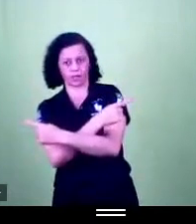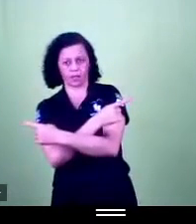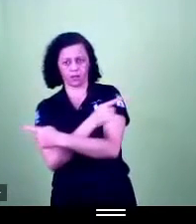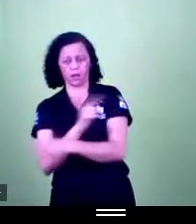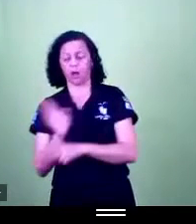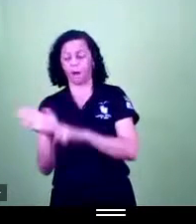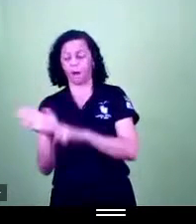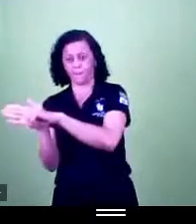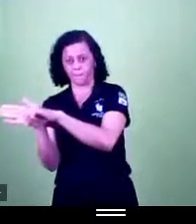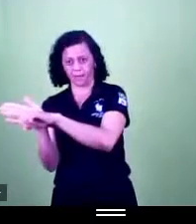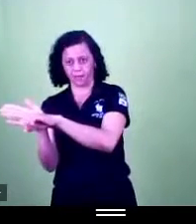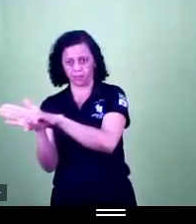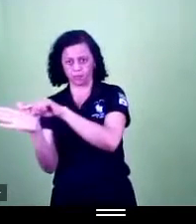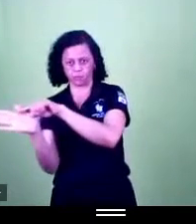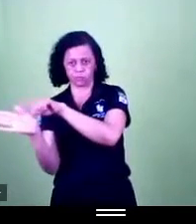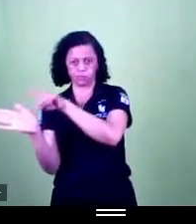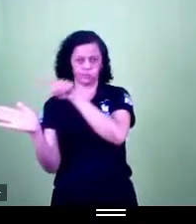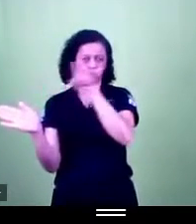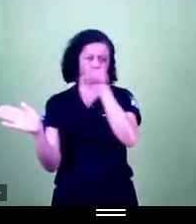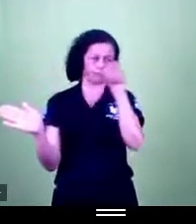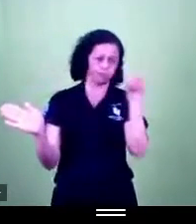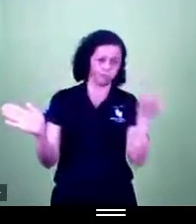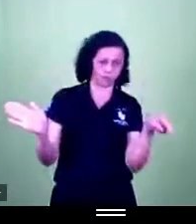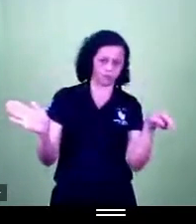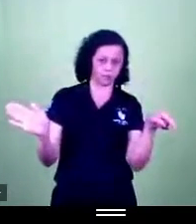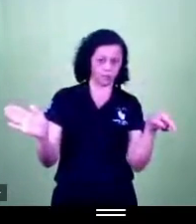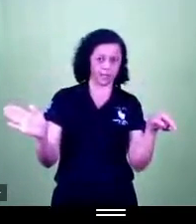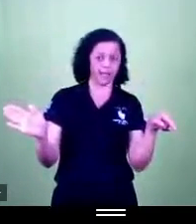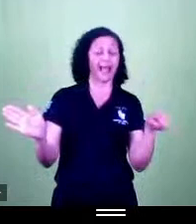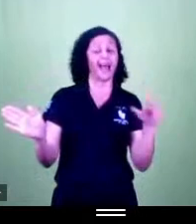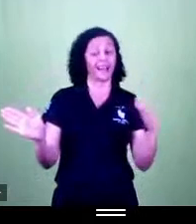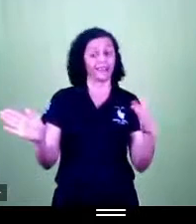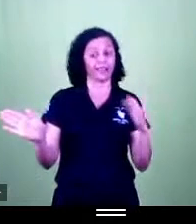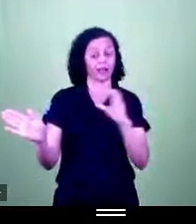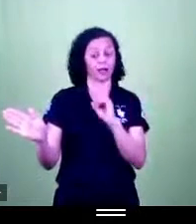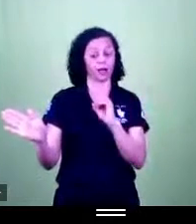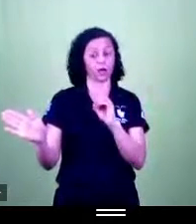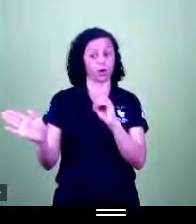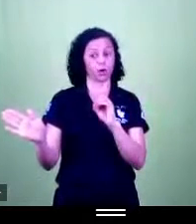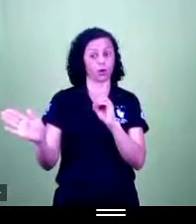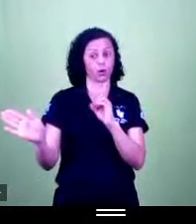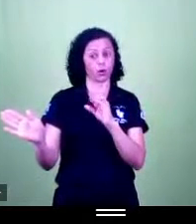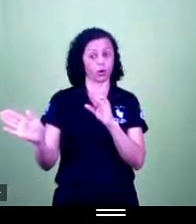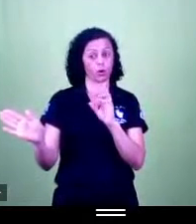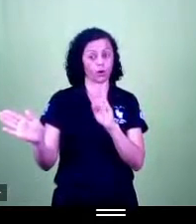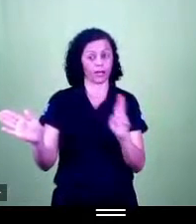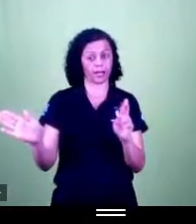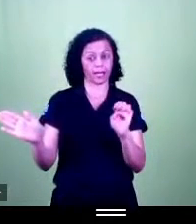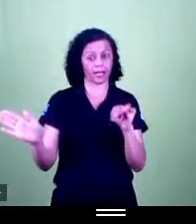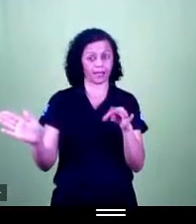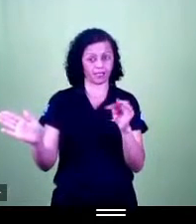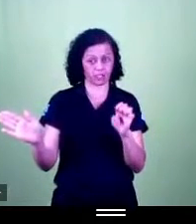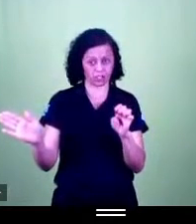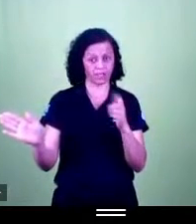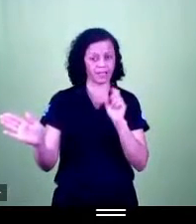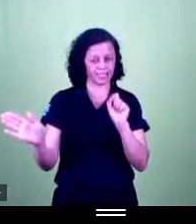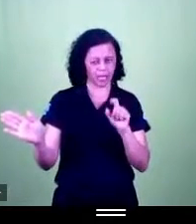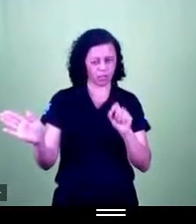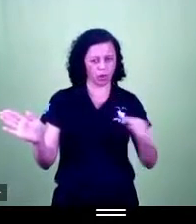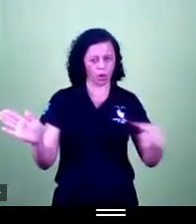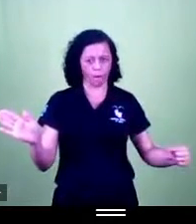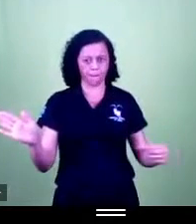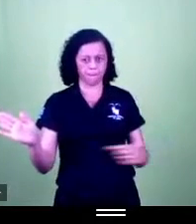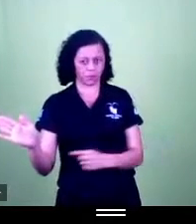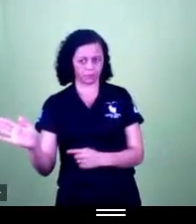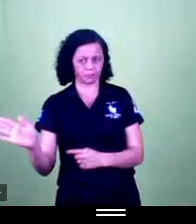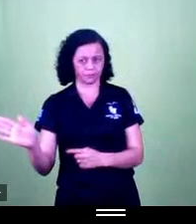da corrente. Por quê? Porque agora nós temos uma queda de tensão. O que é uma queda de tensão? Quem promove uma queda de tensão? As resistências,